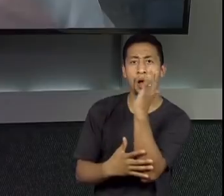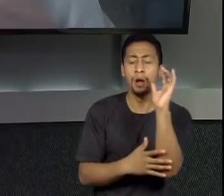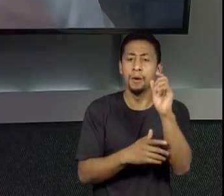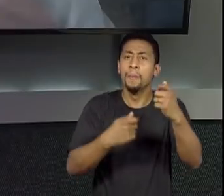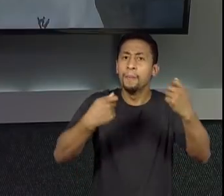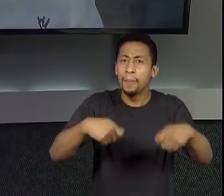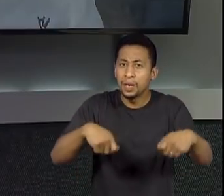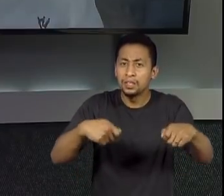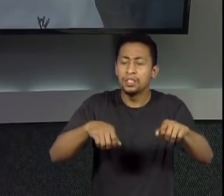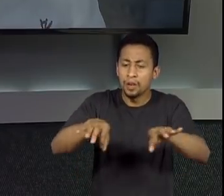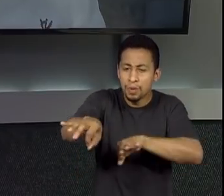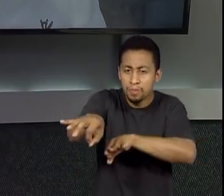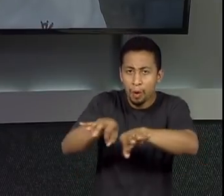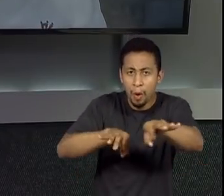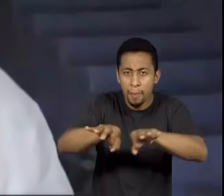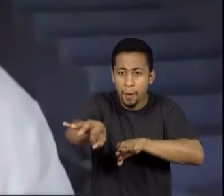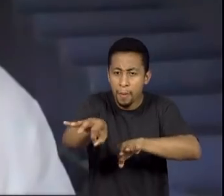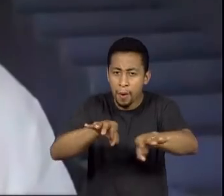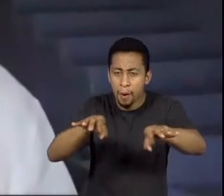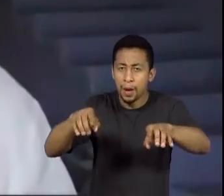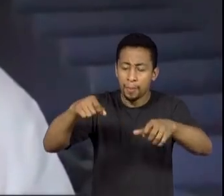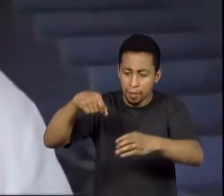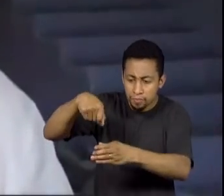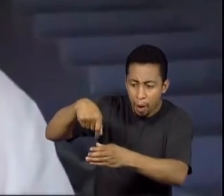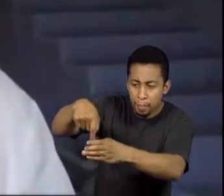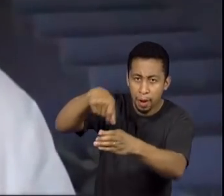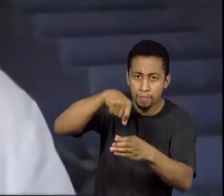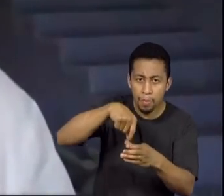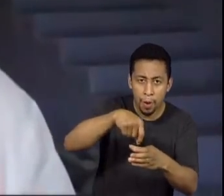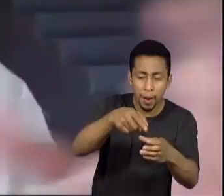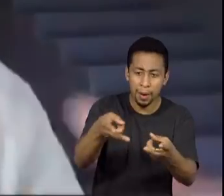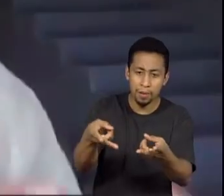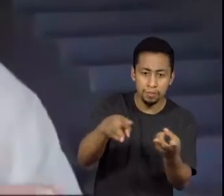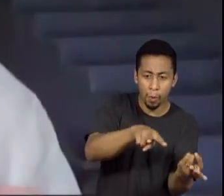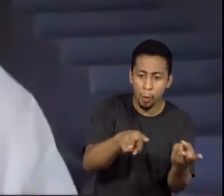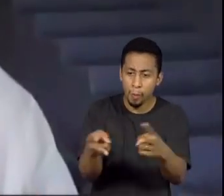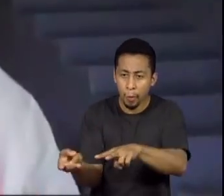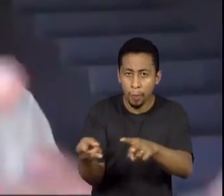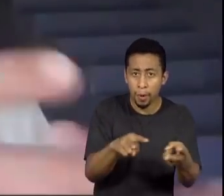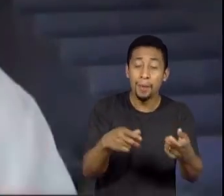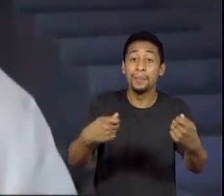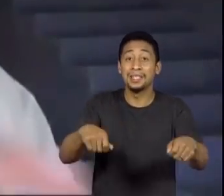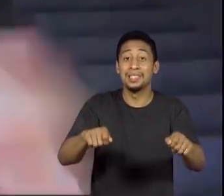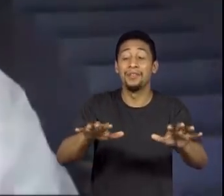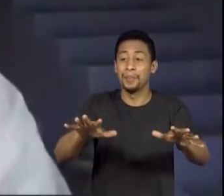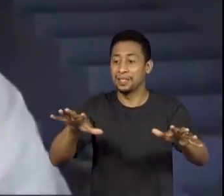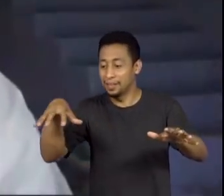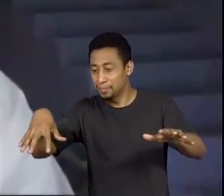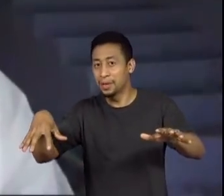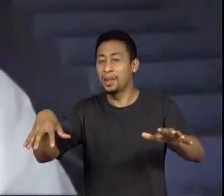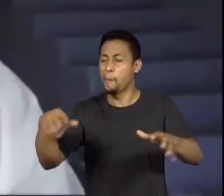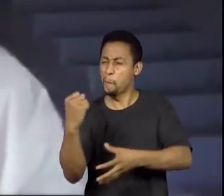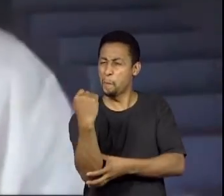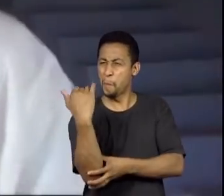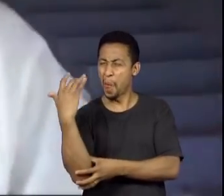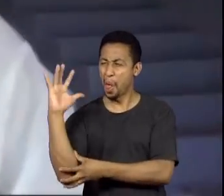troca de cargas genéticas e tal. E na época da seca, a Serra das Confusões tem mais água do que na